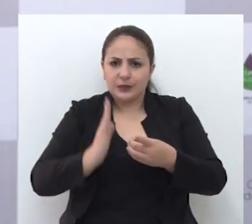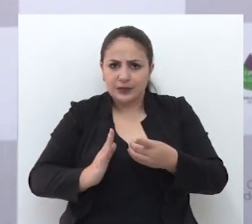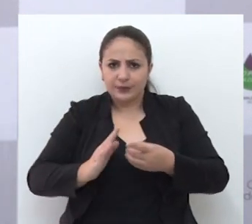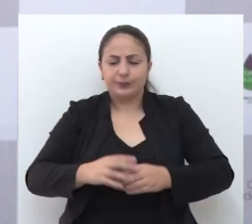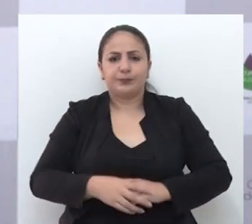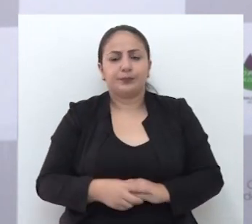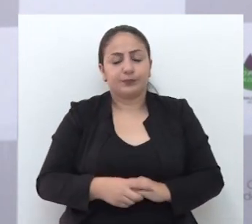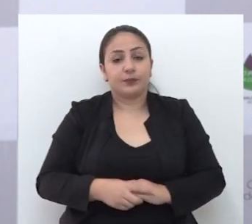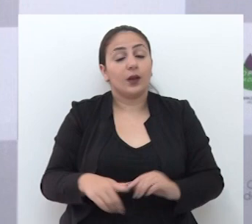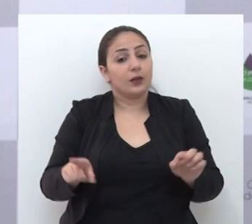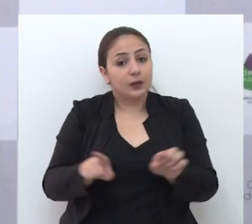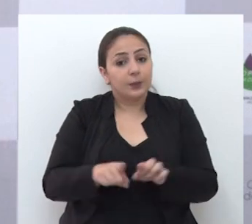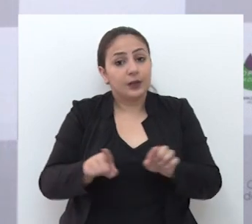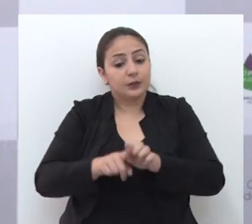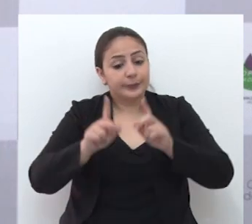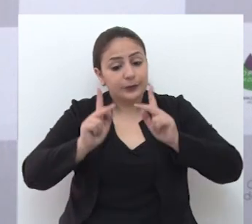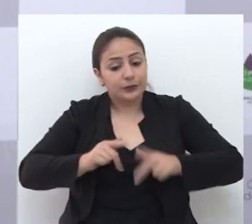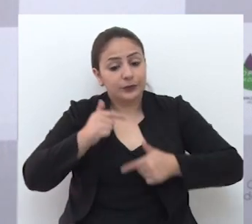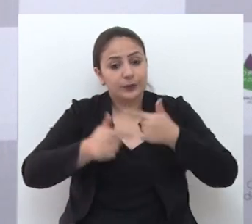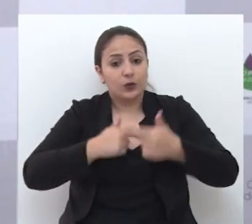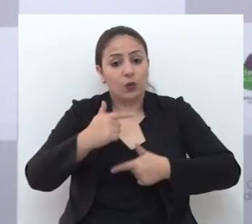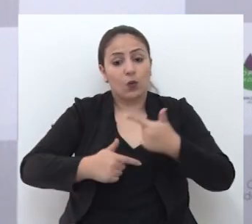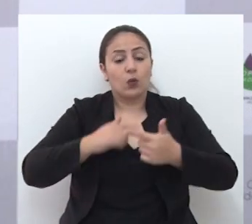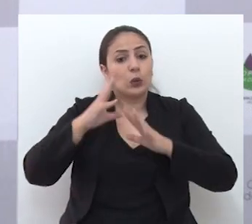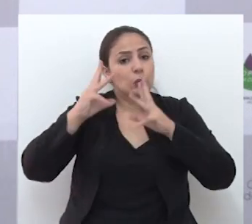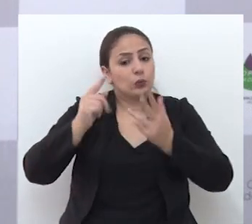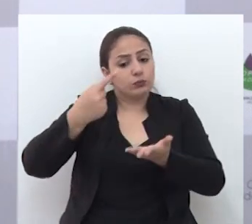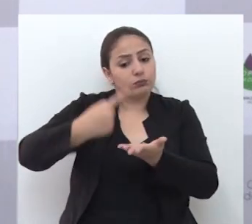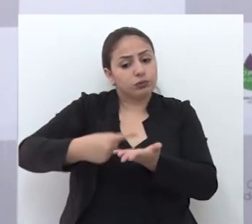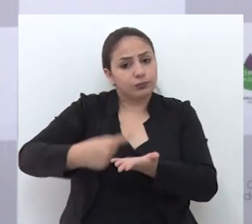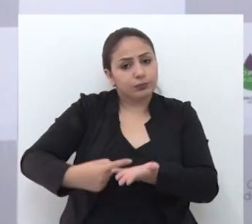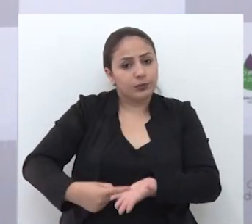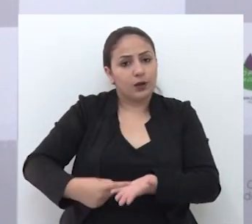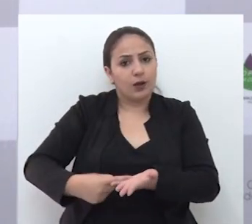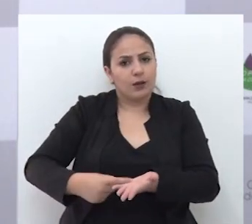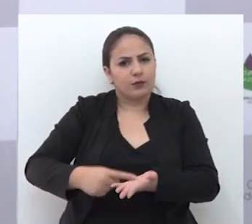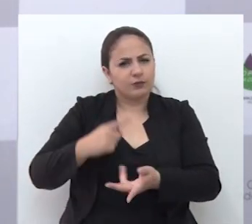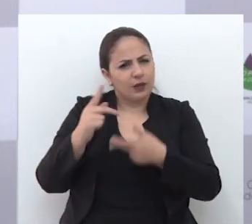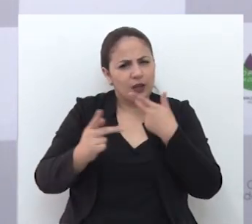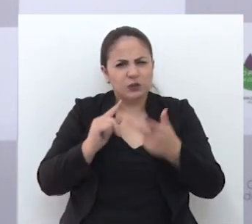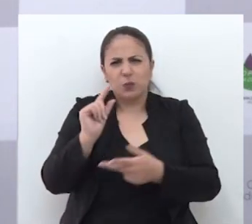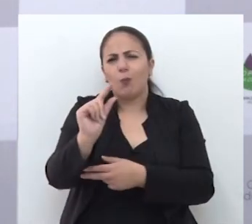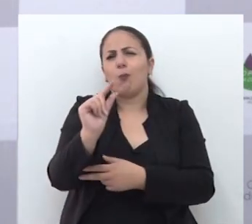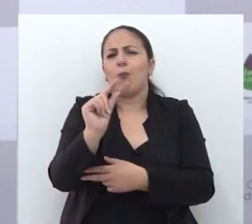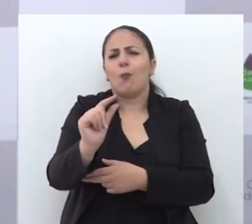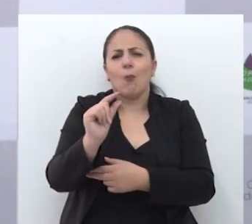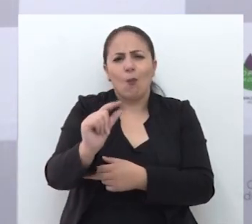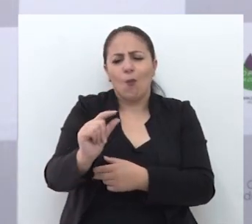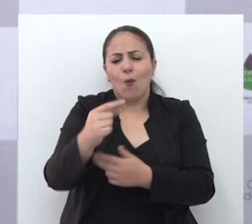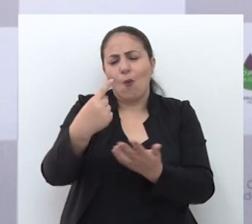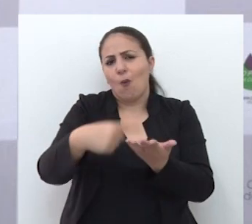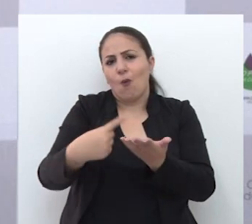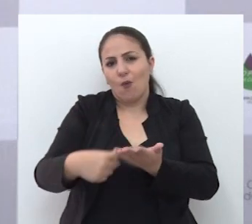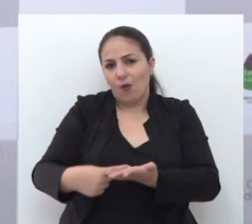e também para os trabalhadores e trabalhadoras. Os compromissos dele assumidos, os poucos que